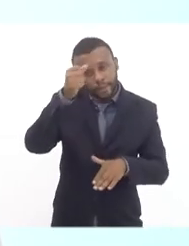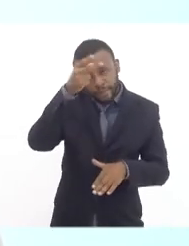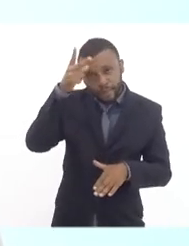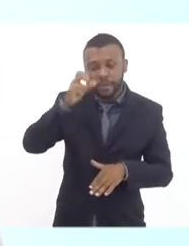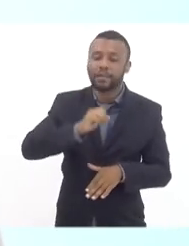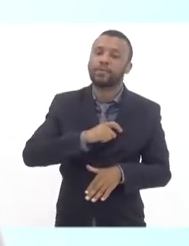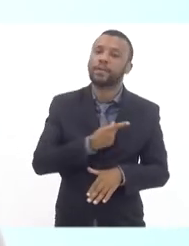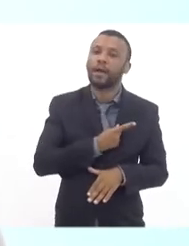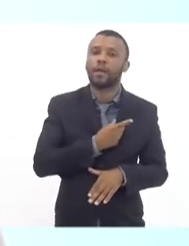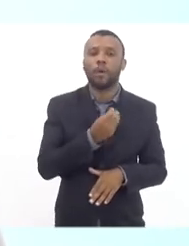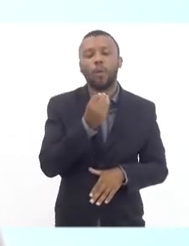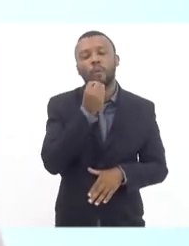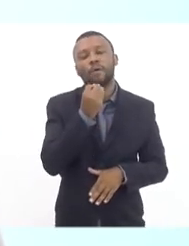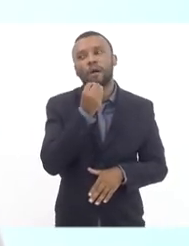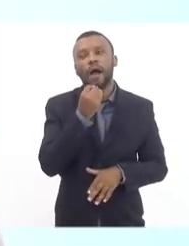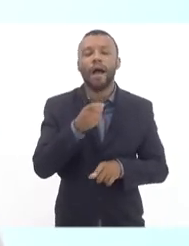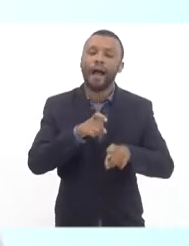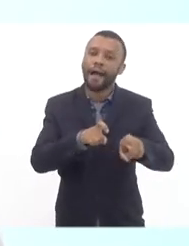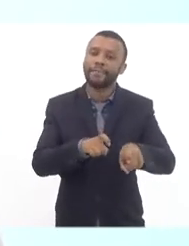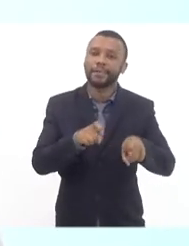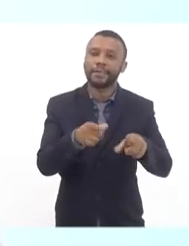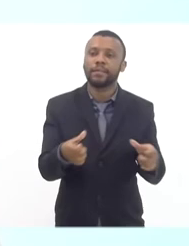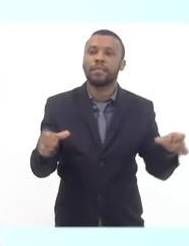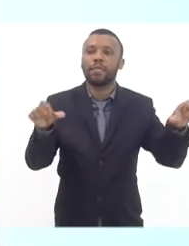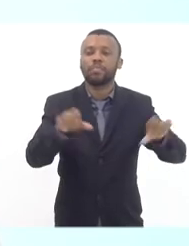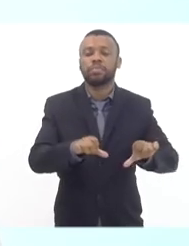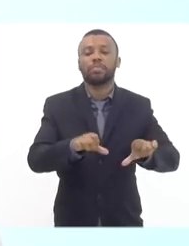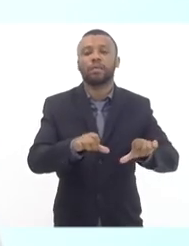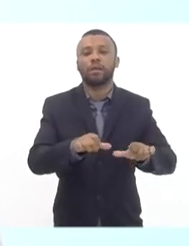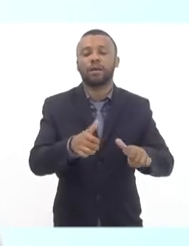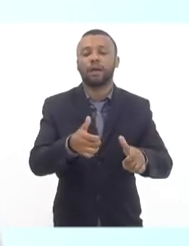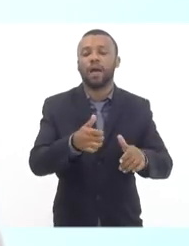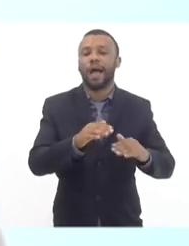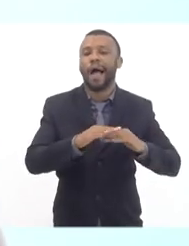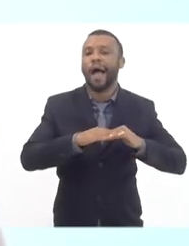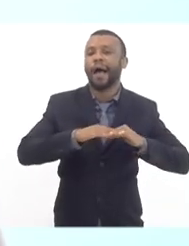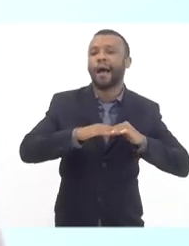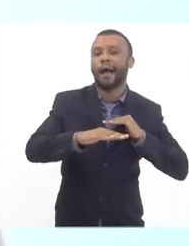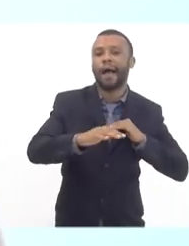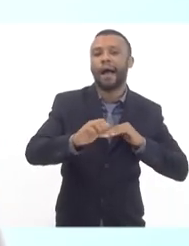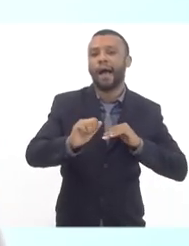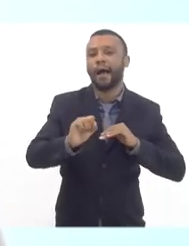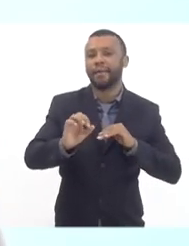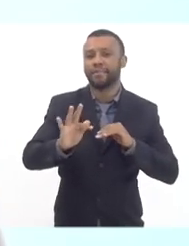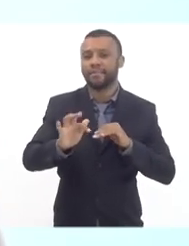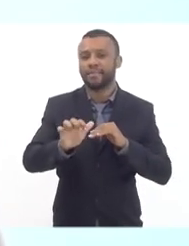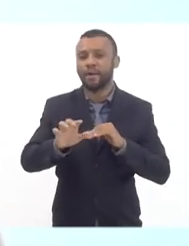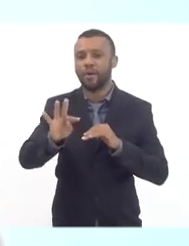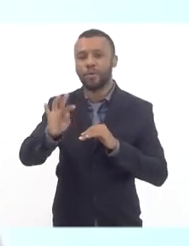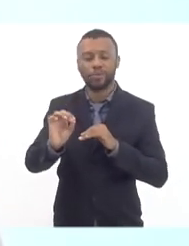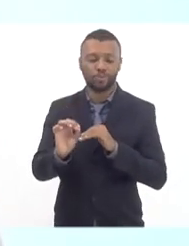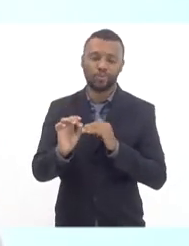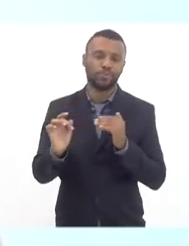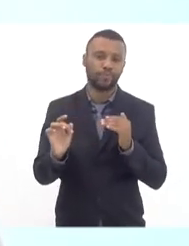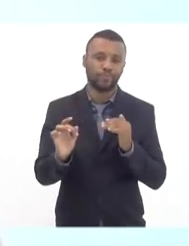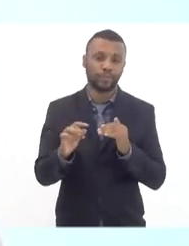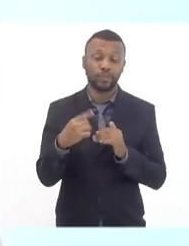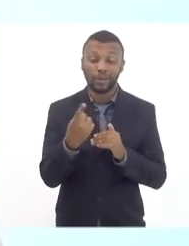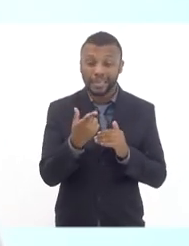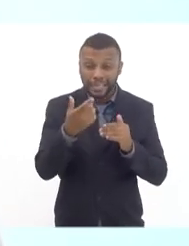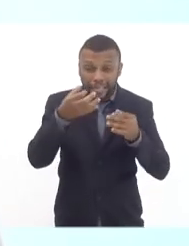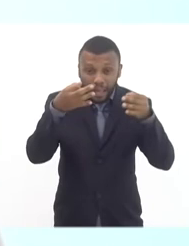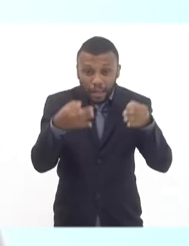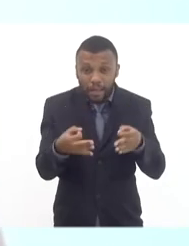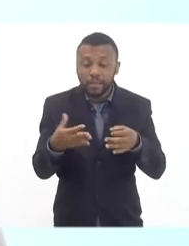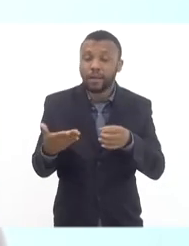muito provavelmente a Fazenda Kulubandê viraria uma usina de asfalto. E não é isso que a gente espera. O que realmente está pavimentando a